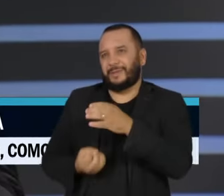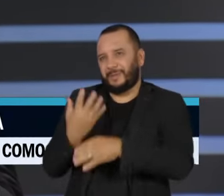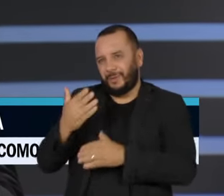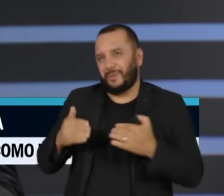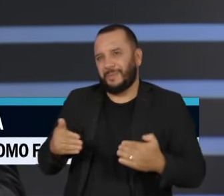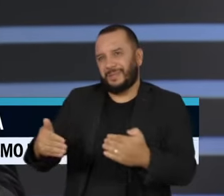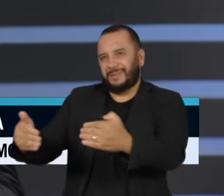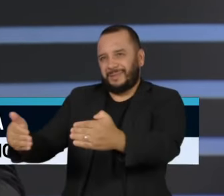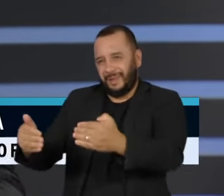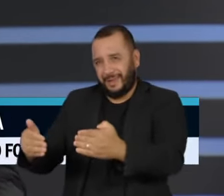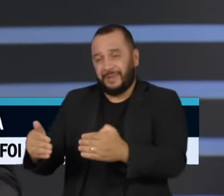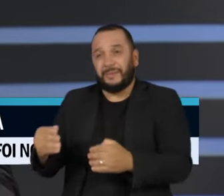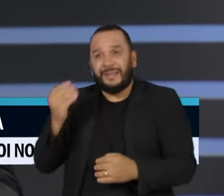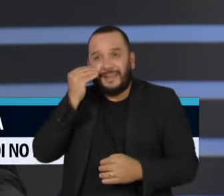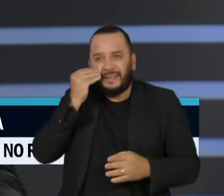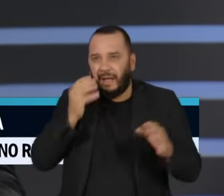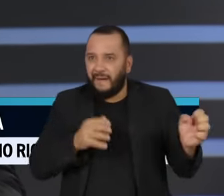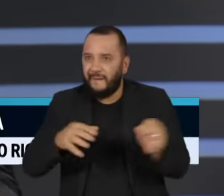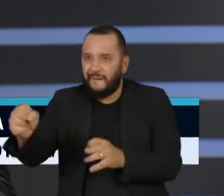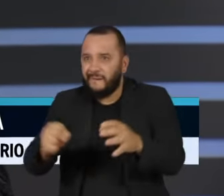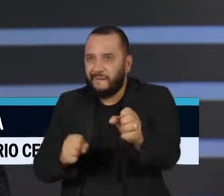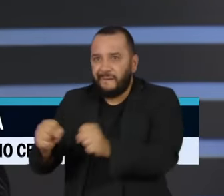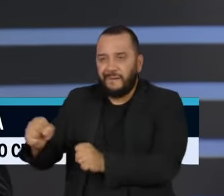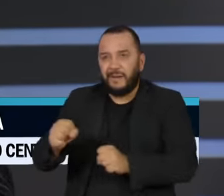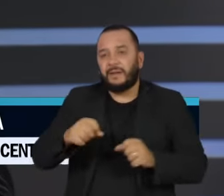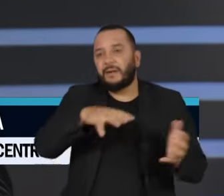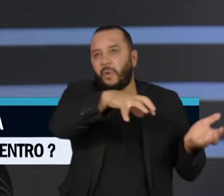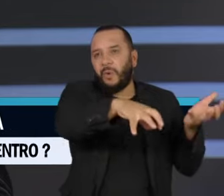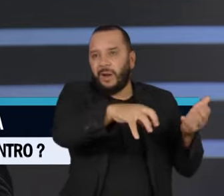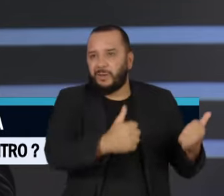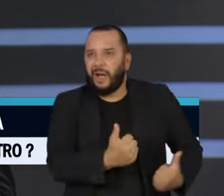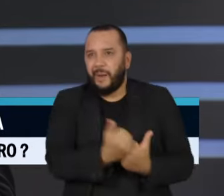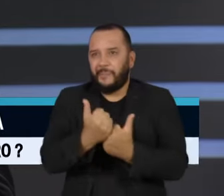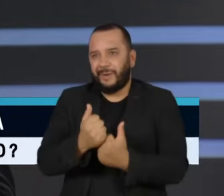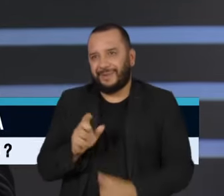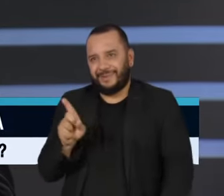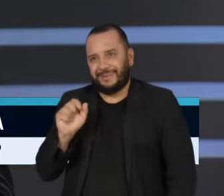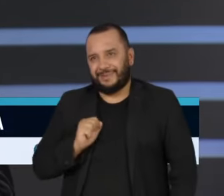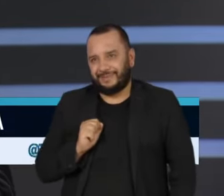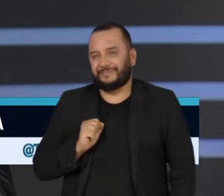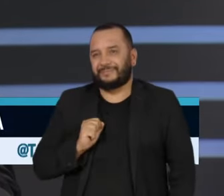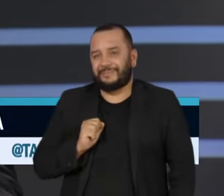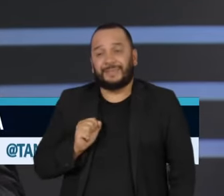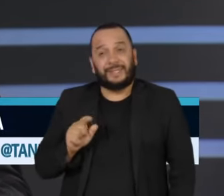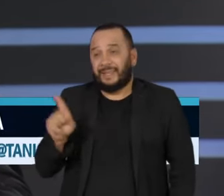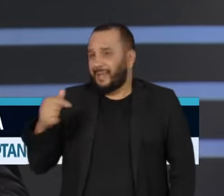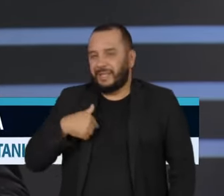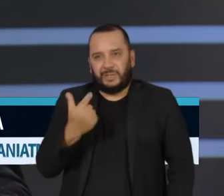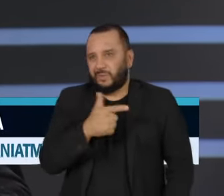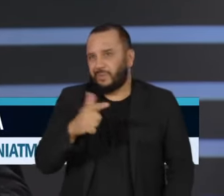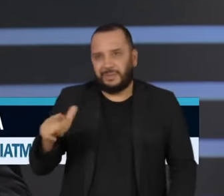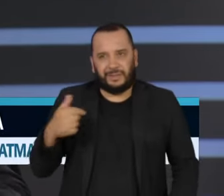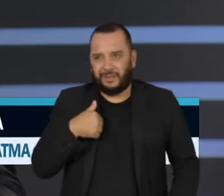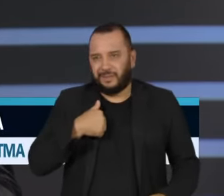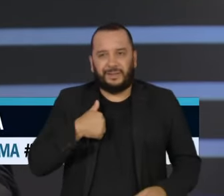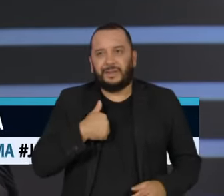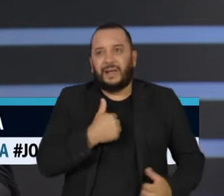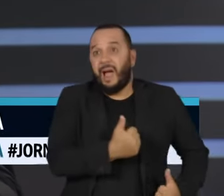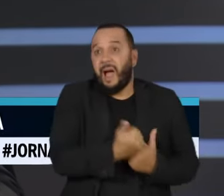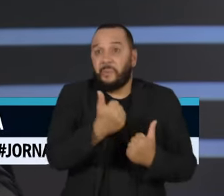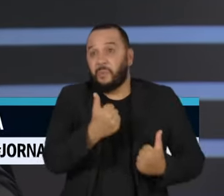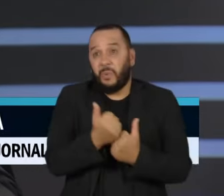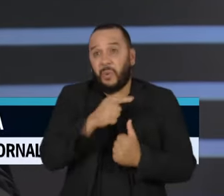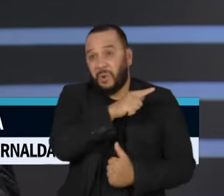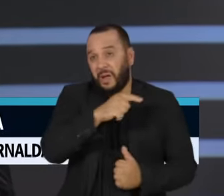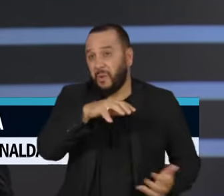número de ministérios para tentar alocar a maior quantidade possível de partidos políticos, né? Ele não tem uma base sólida no Congresso, o número que ele tem